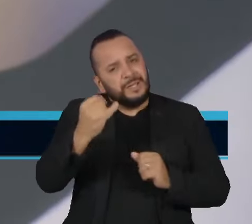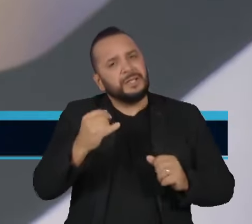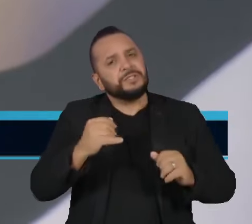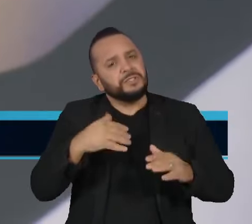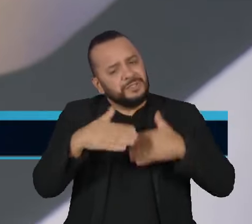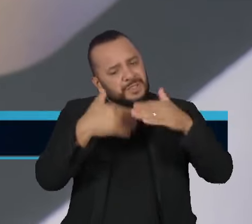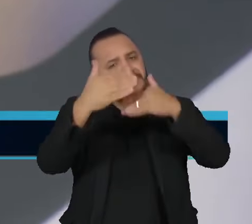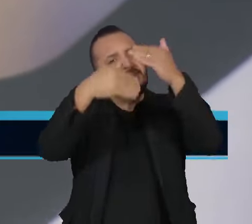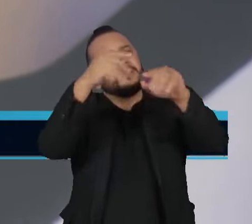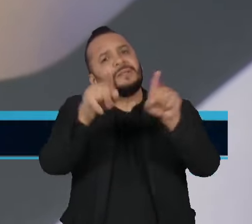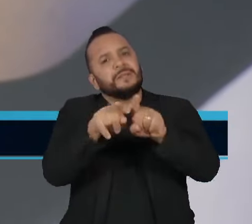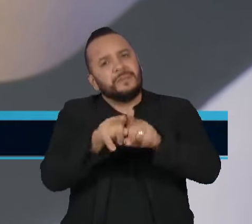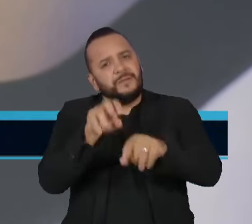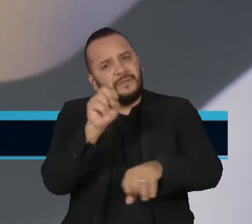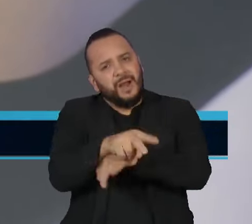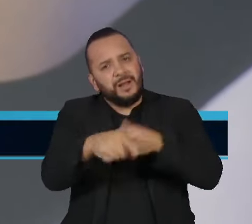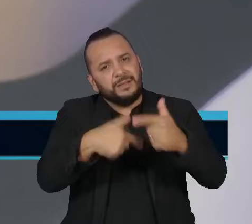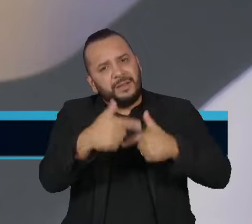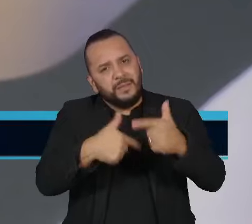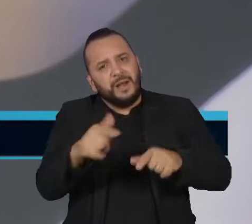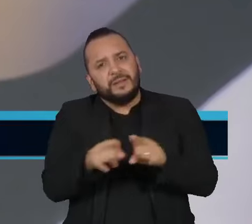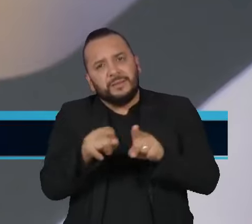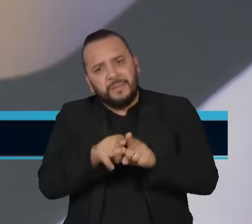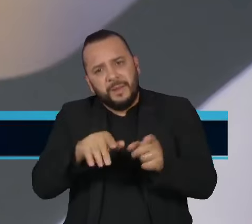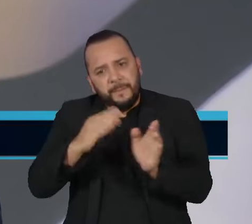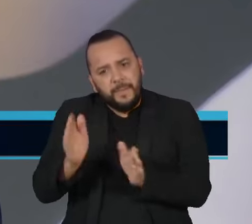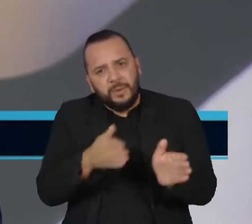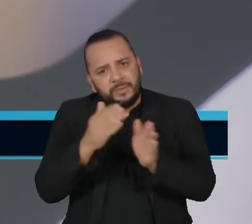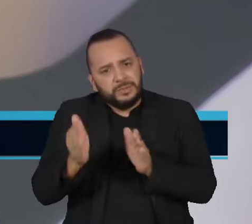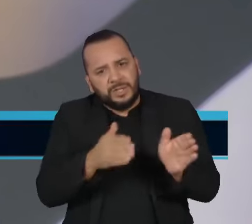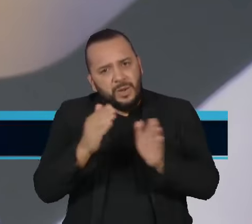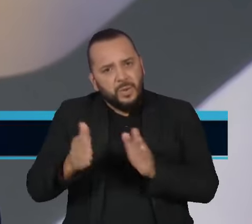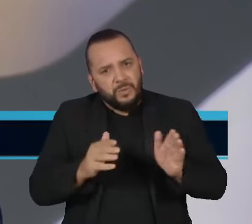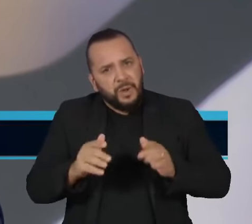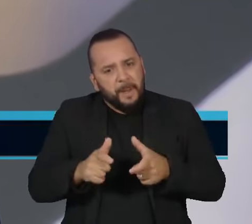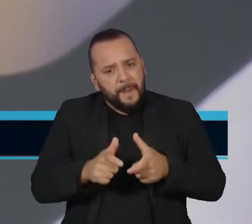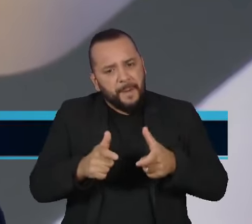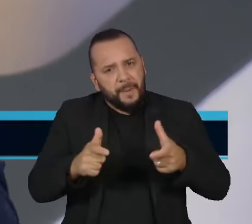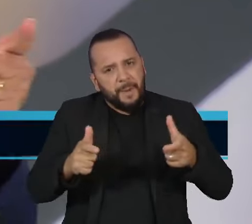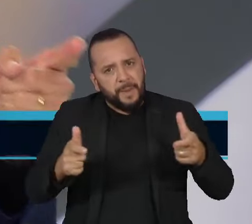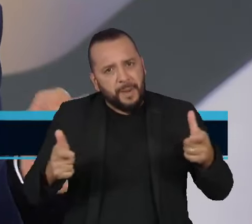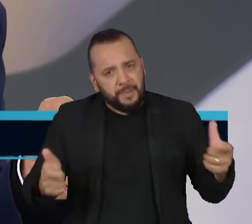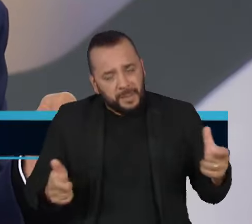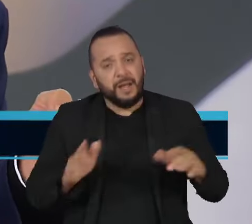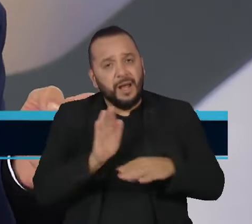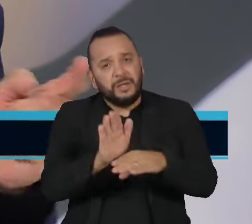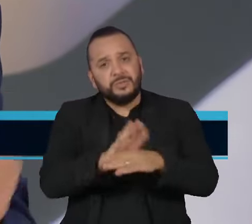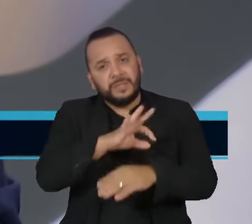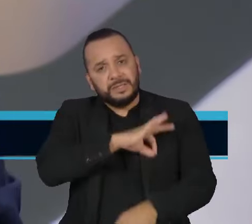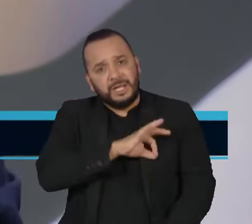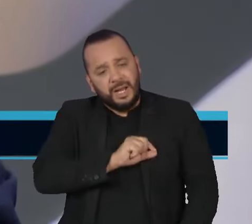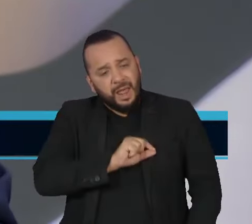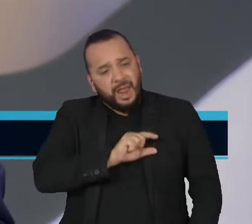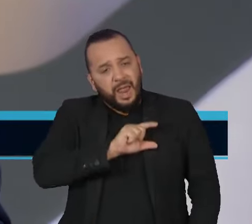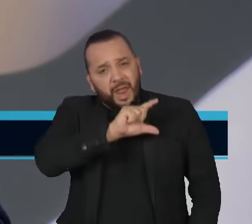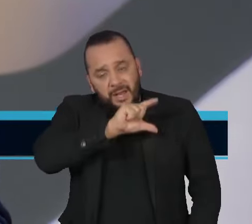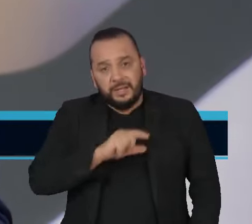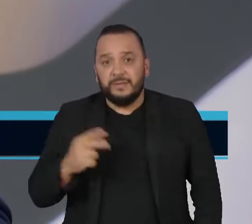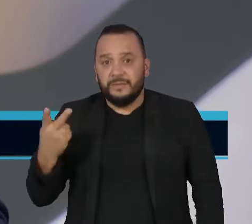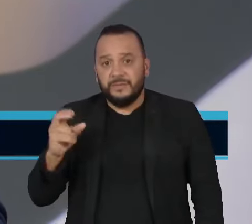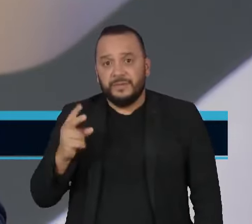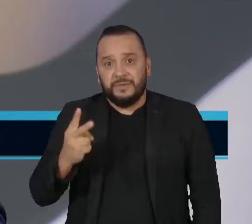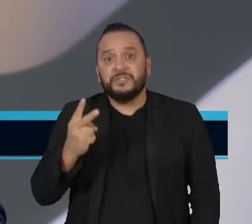produtividade produtividade é essa que se repercute sobre o salário então isso é essencial em 2023 o PIB até